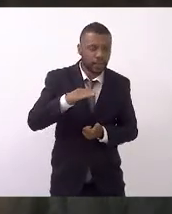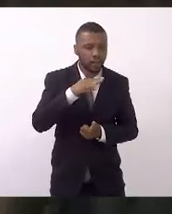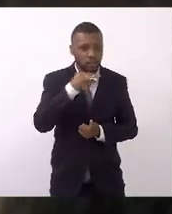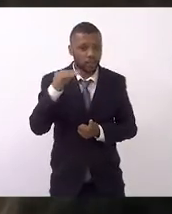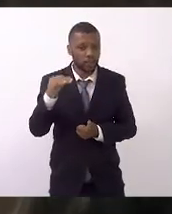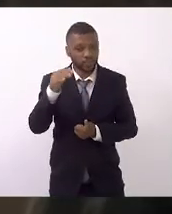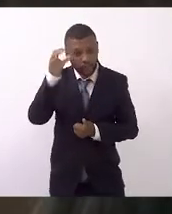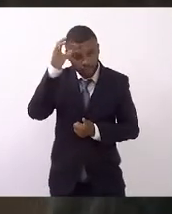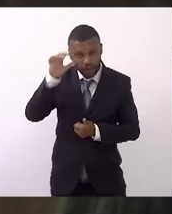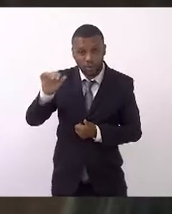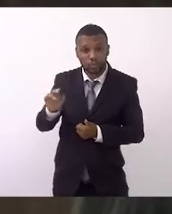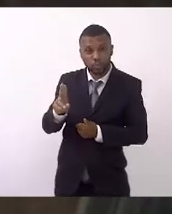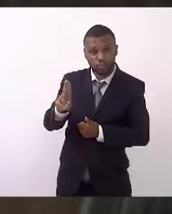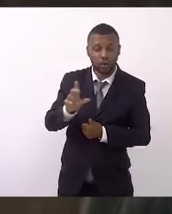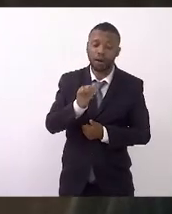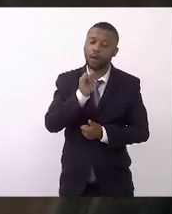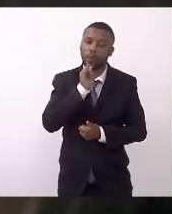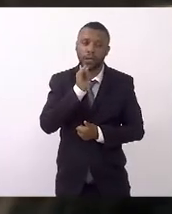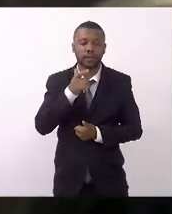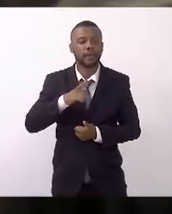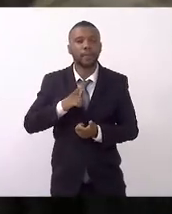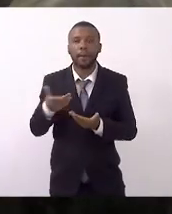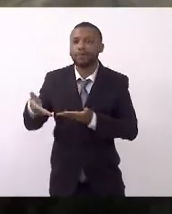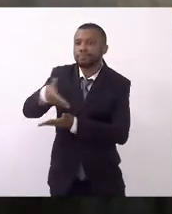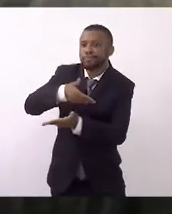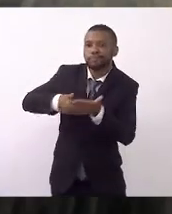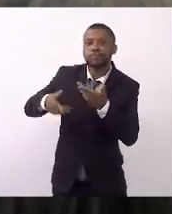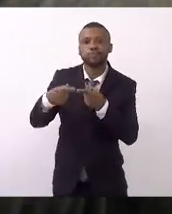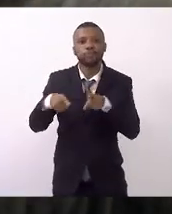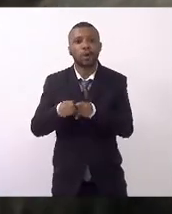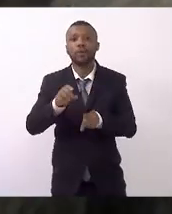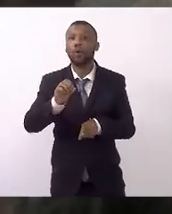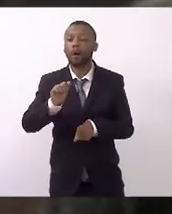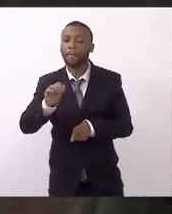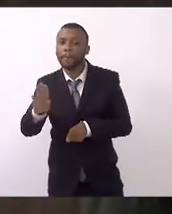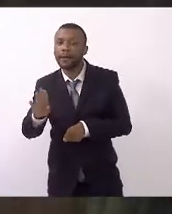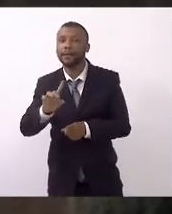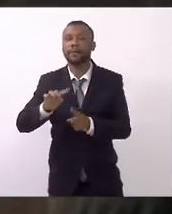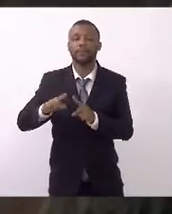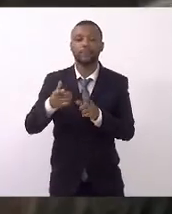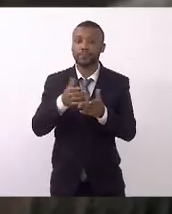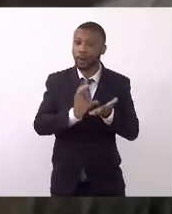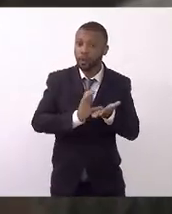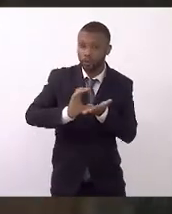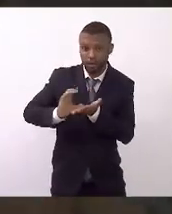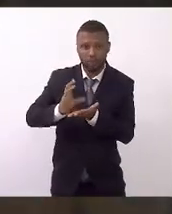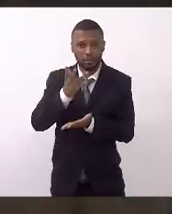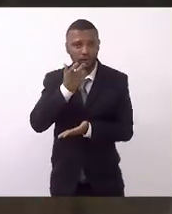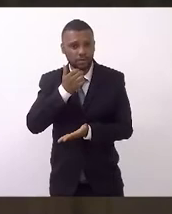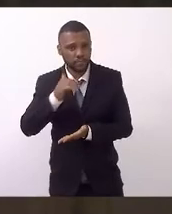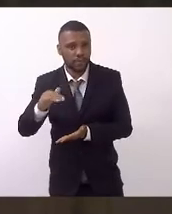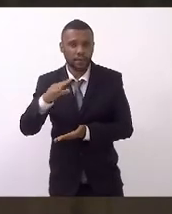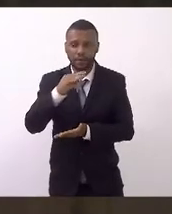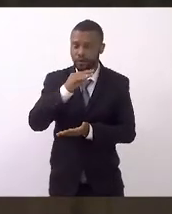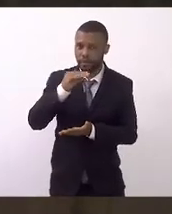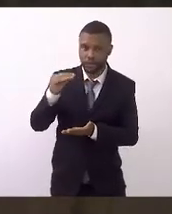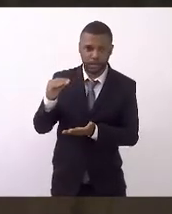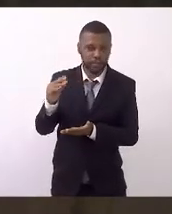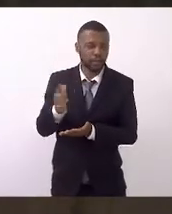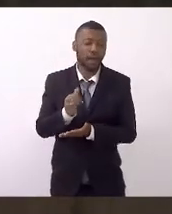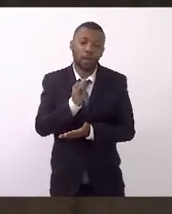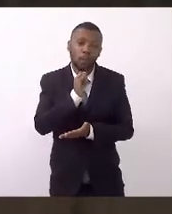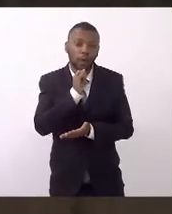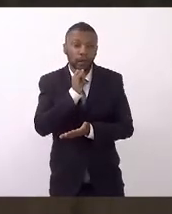por exemplo, tem uma interlocução muito grande com os companheiros da OAB, da Comissão da Infância e da Adolescência. Eu, por